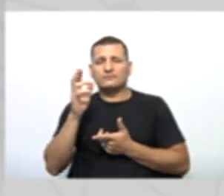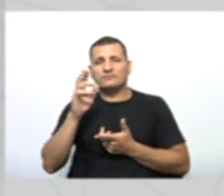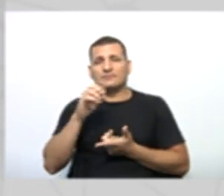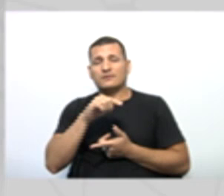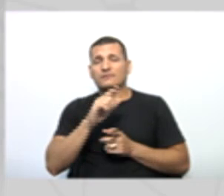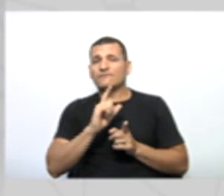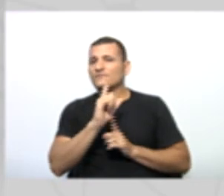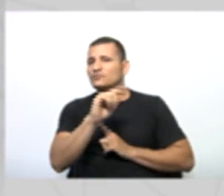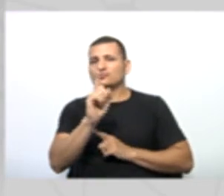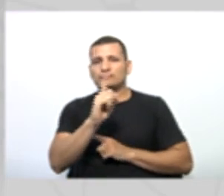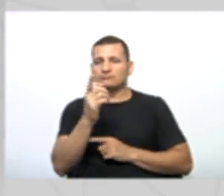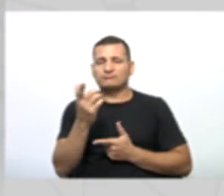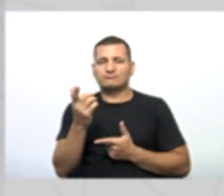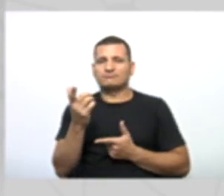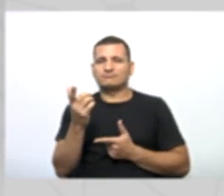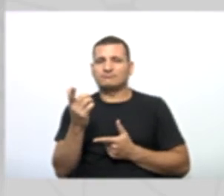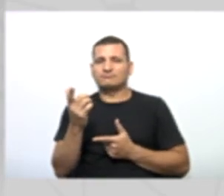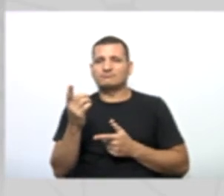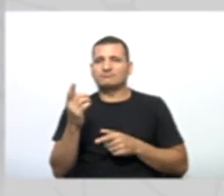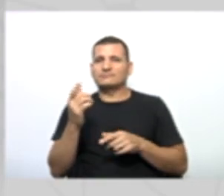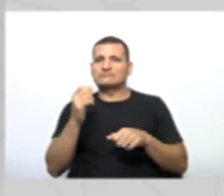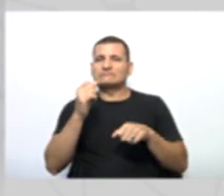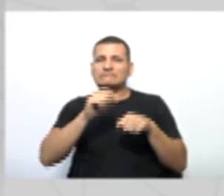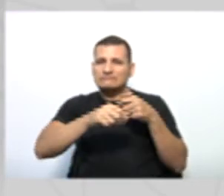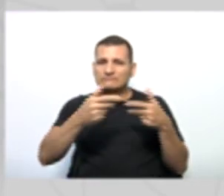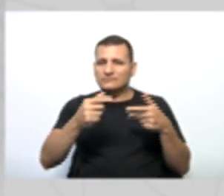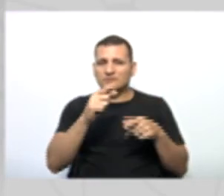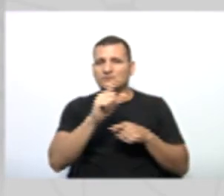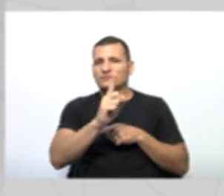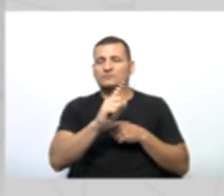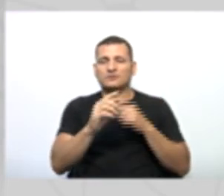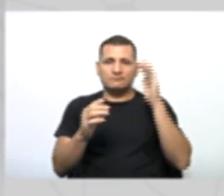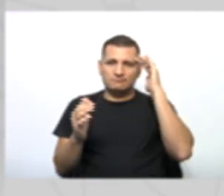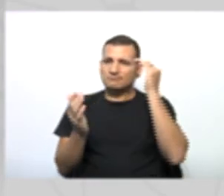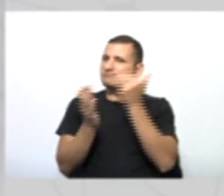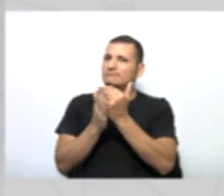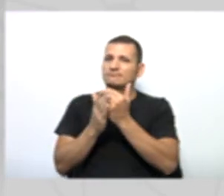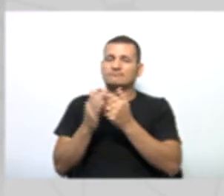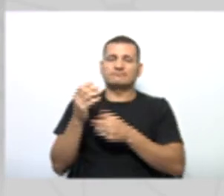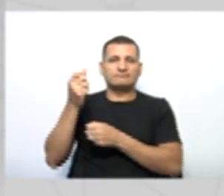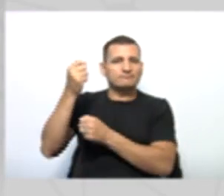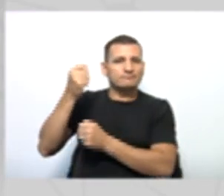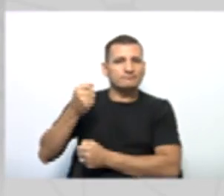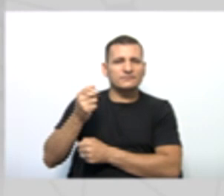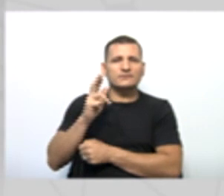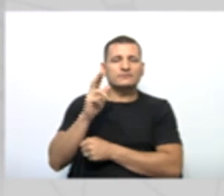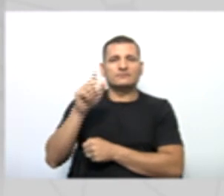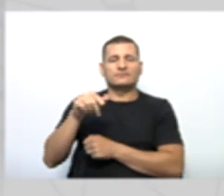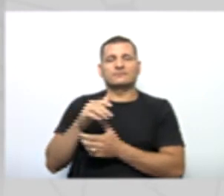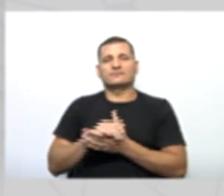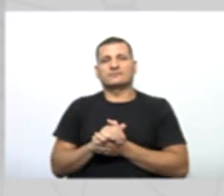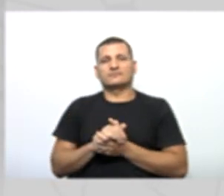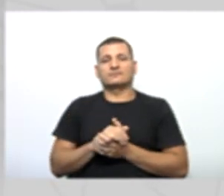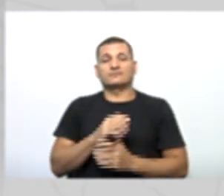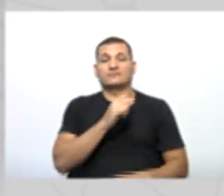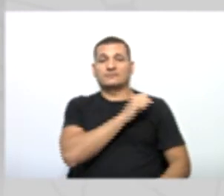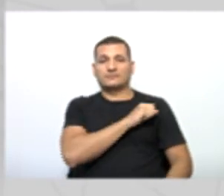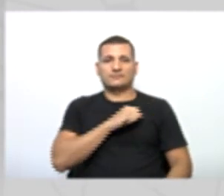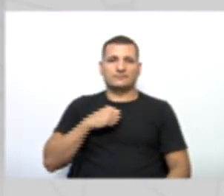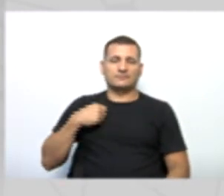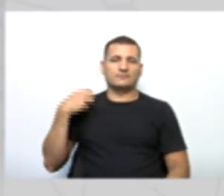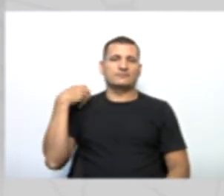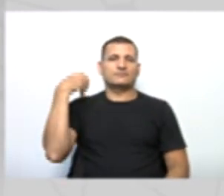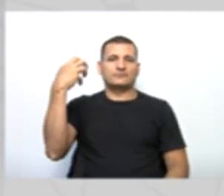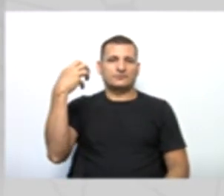da condenação para não desrespeitar as normas de Atenas. Então, esse cara foi o Sócrates. Foi Sócrates